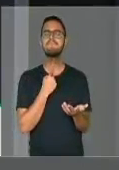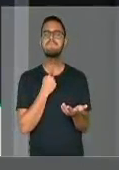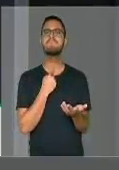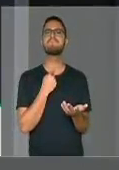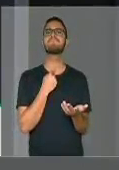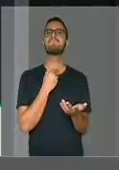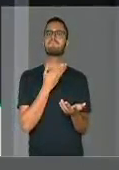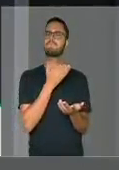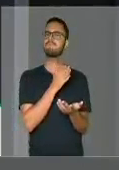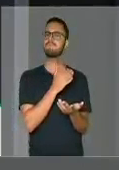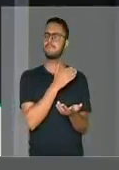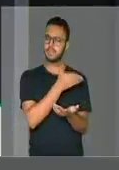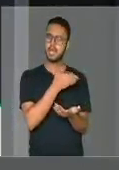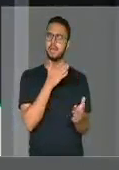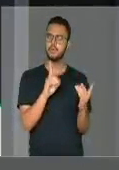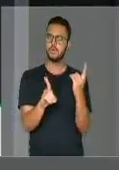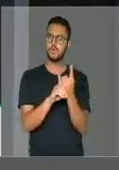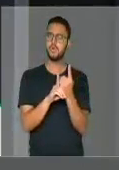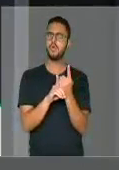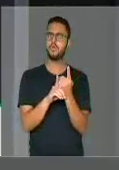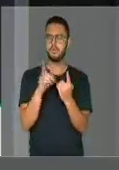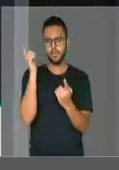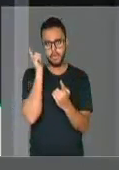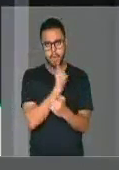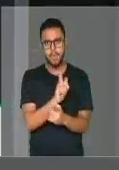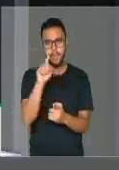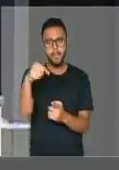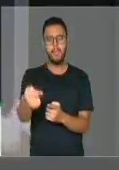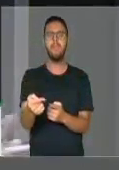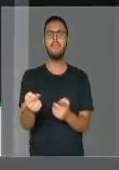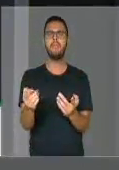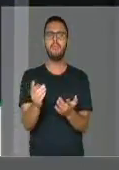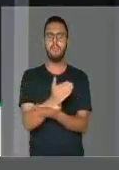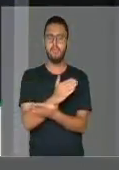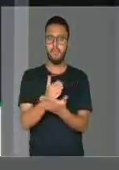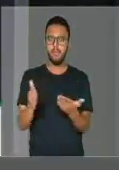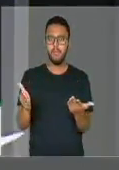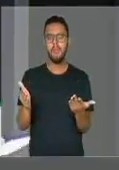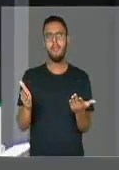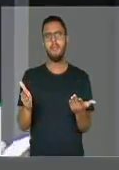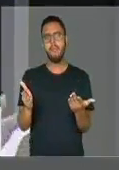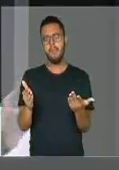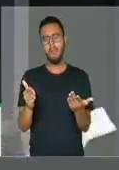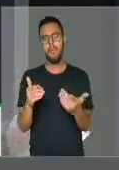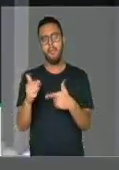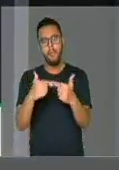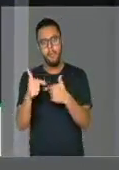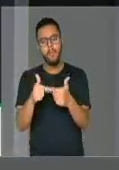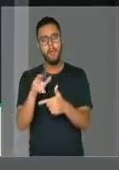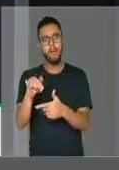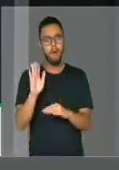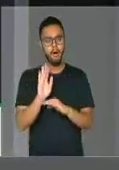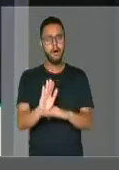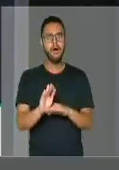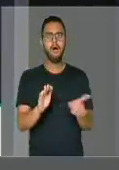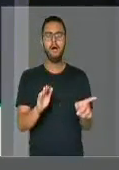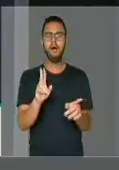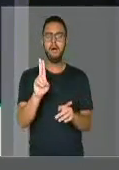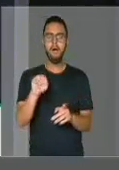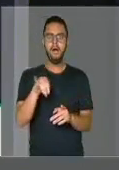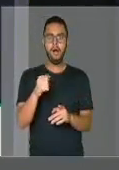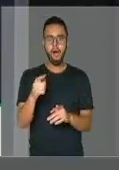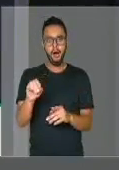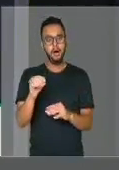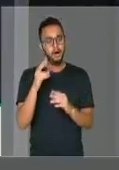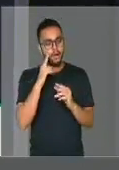medidas que possam fazer com que a União olhe para as nossas fronteiras. E mais que